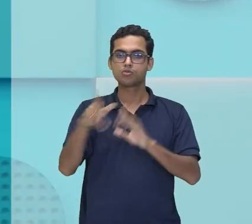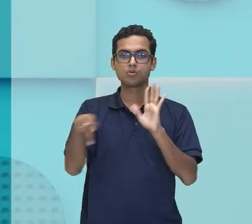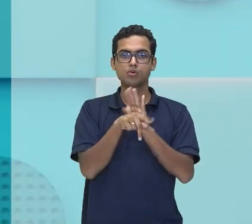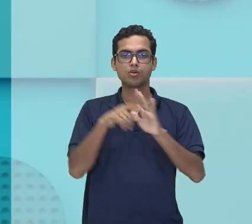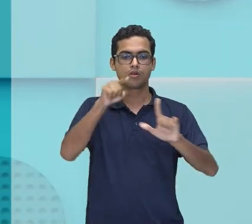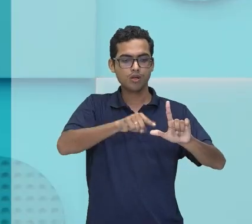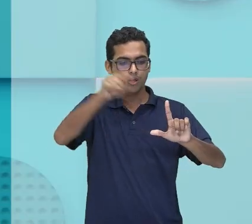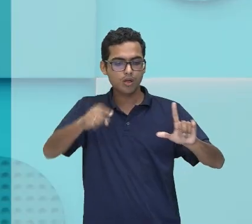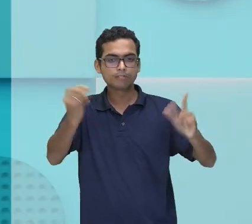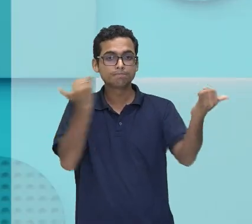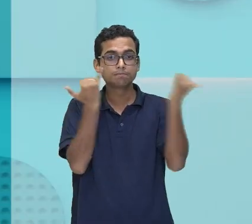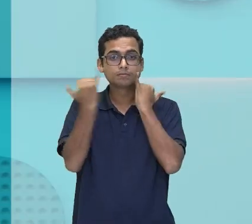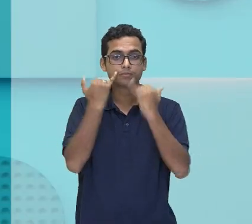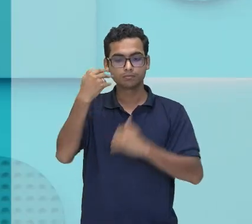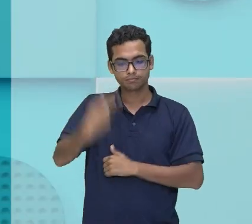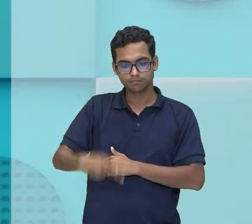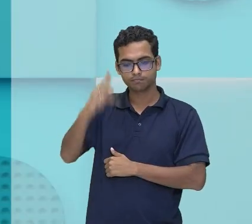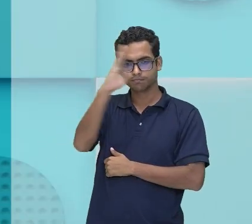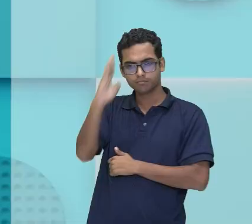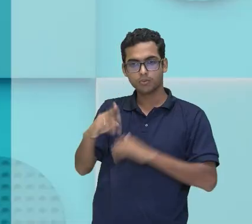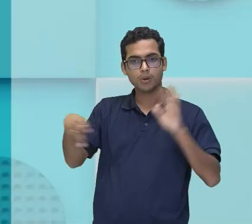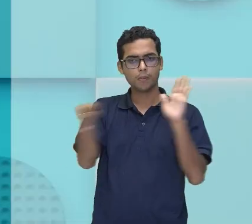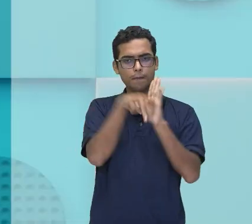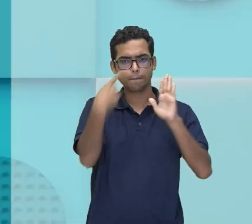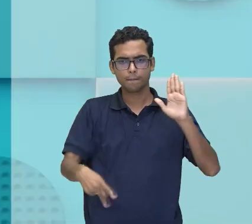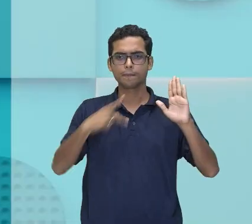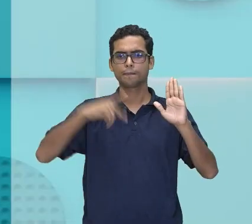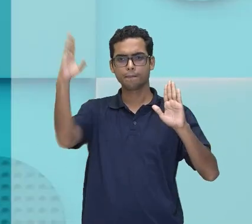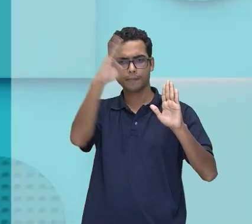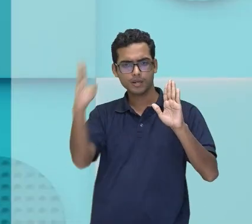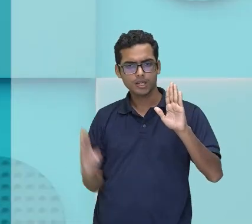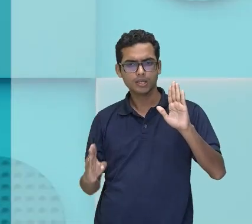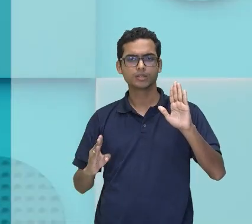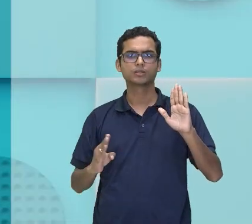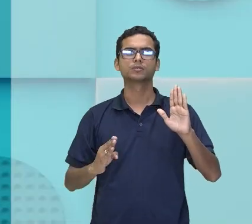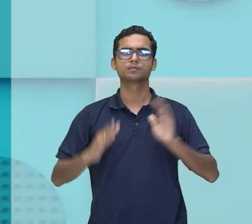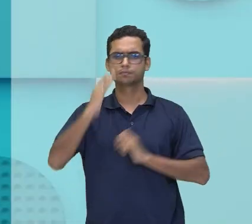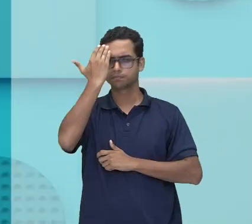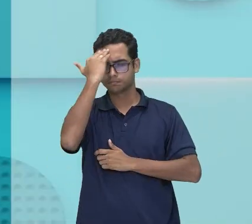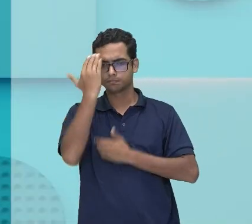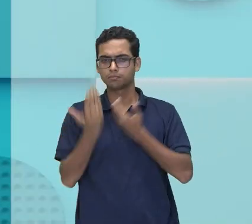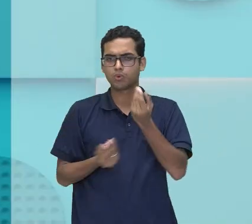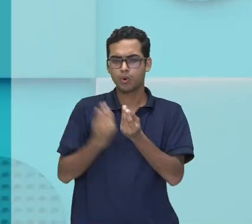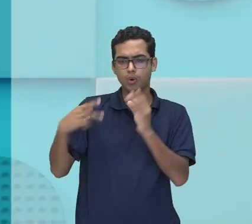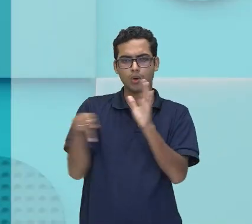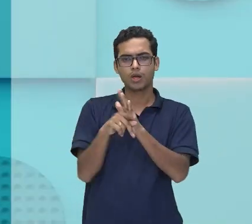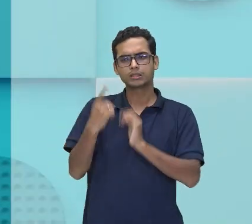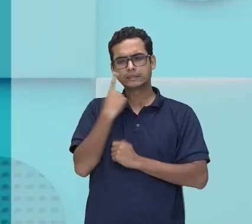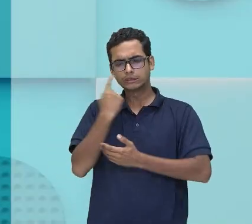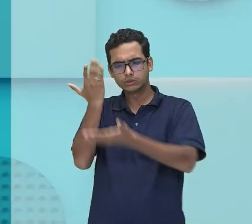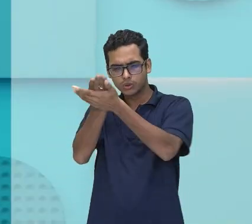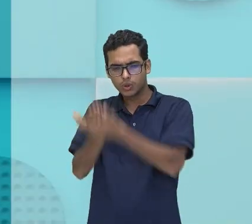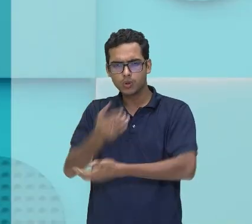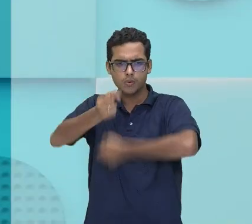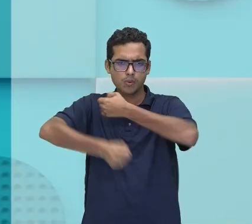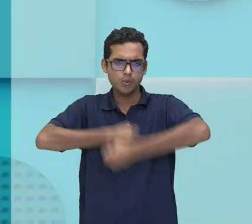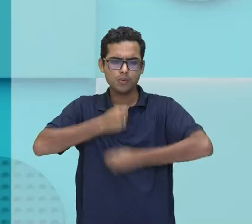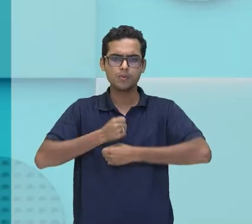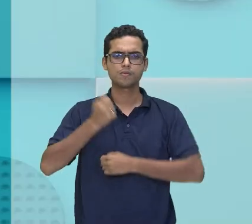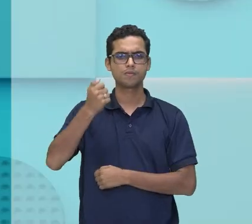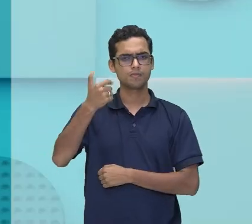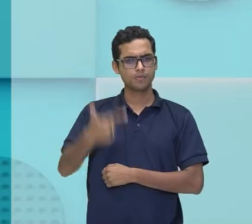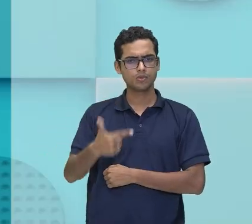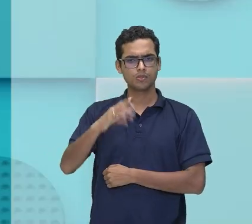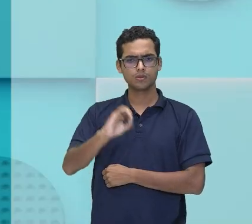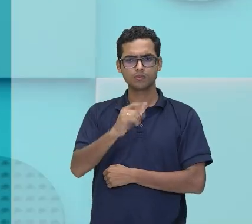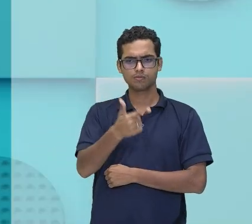gente vive aqui no Brasil, a gente tem que saber a realidade aqui, né? Como é que tá? Então, a gente viu que em 2024, enfim, né? A gente